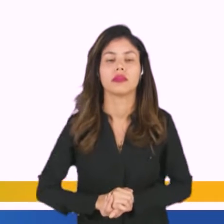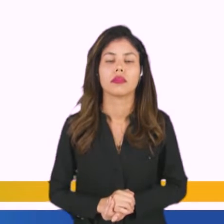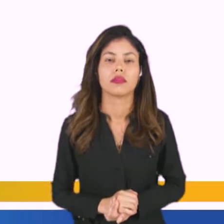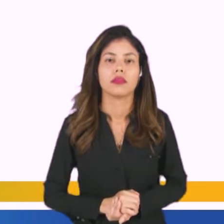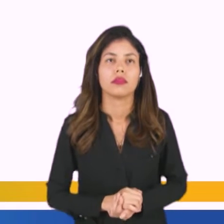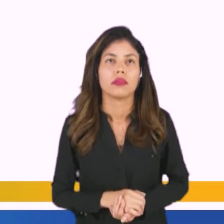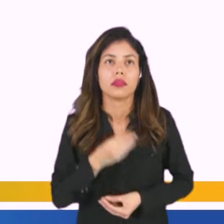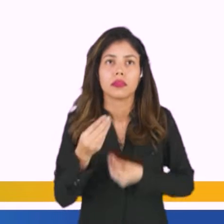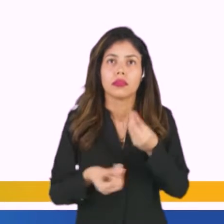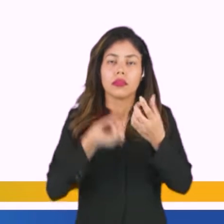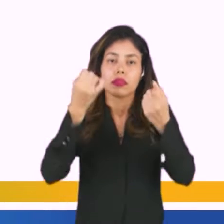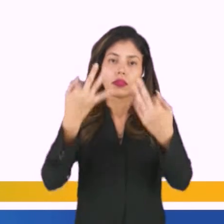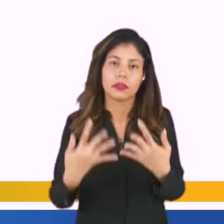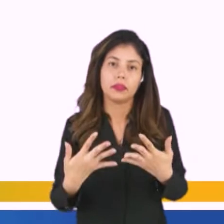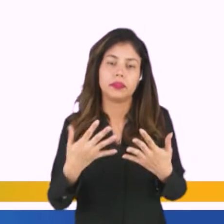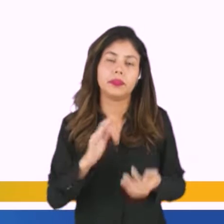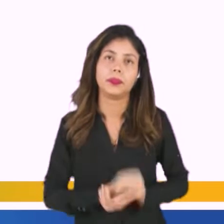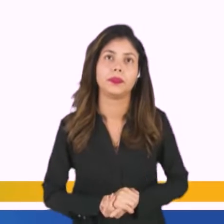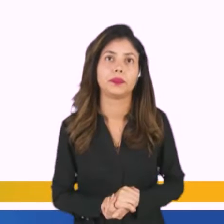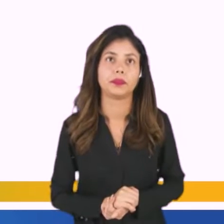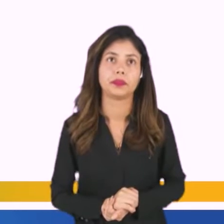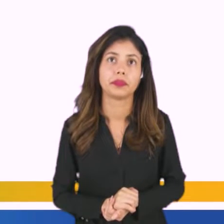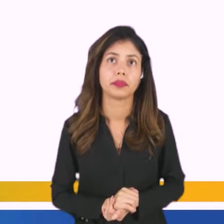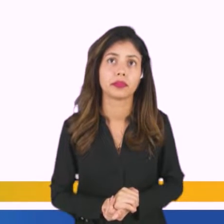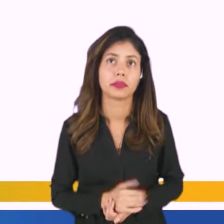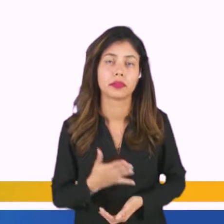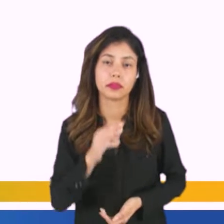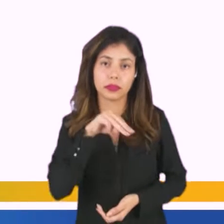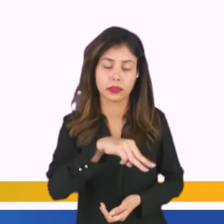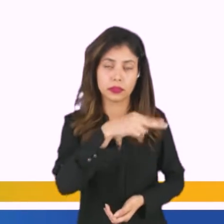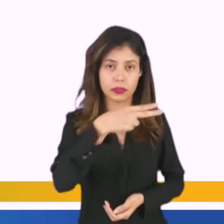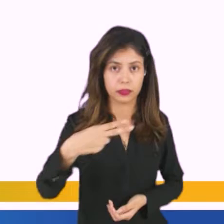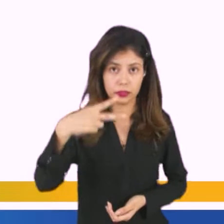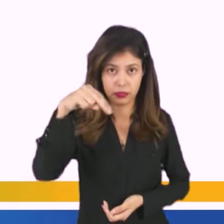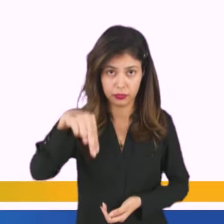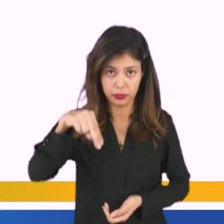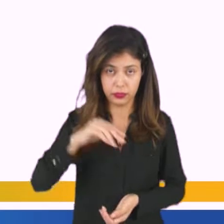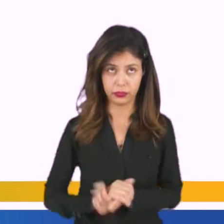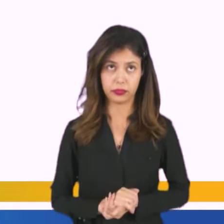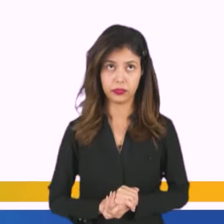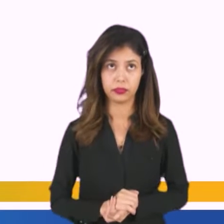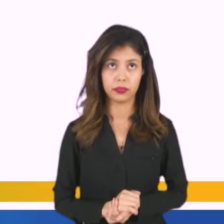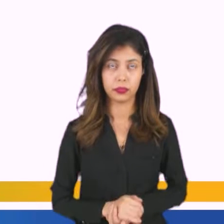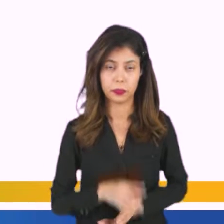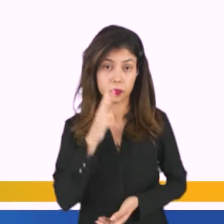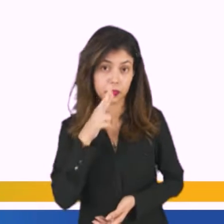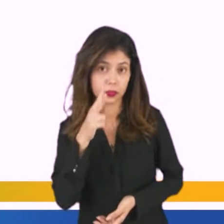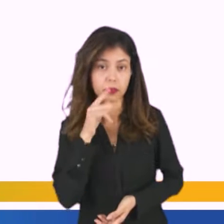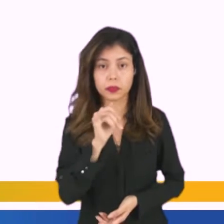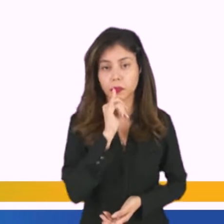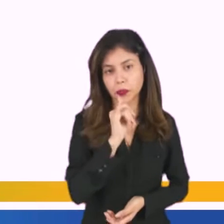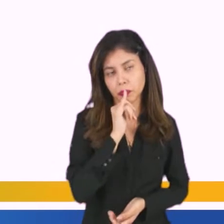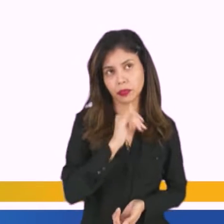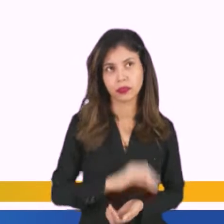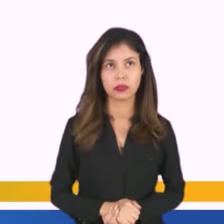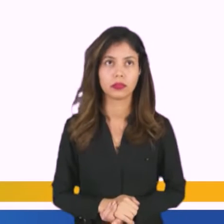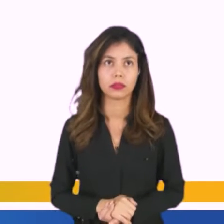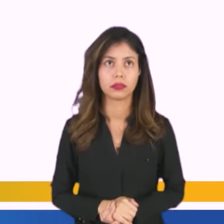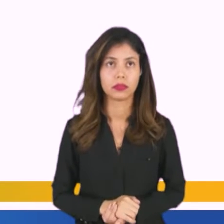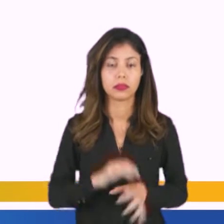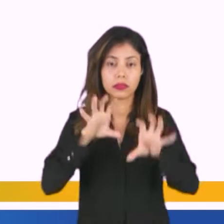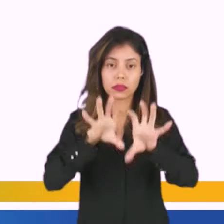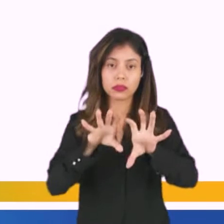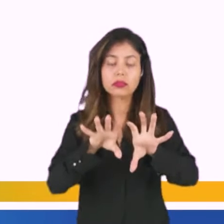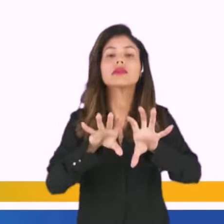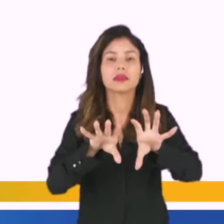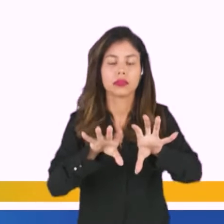incógnitas, conforme a regra de Cramer. Então o meu m tem que ser igual a n. Então veja o exemplo.